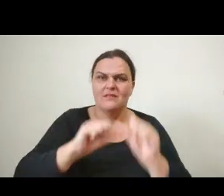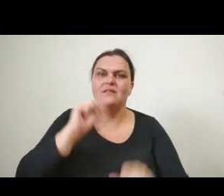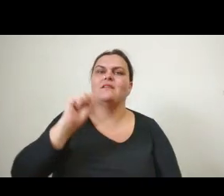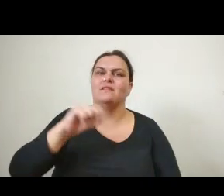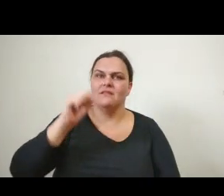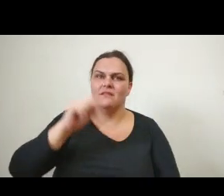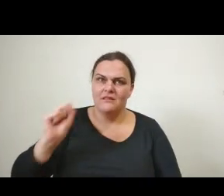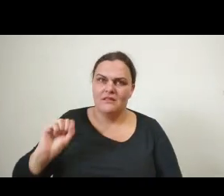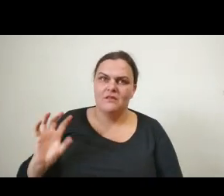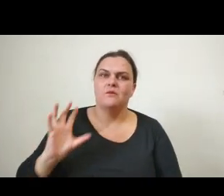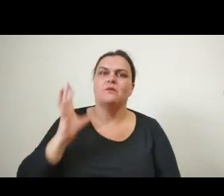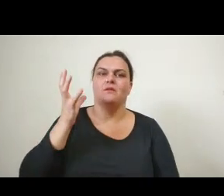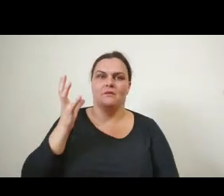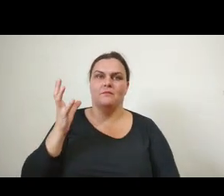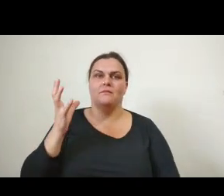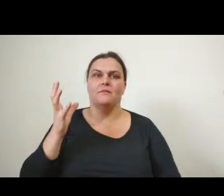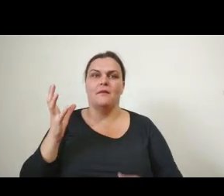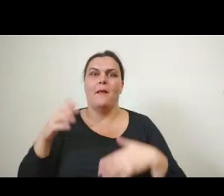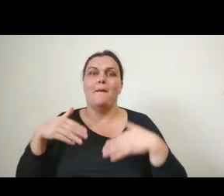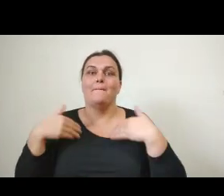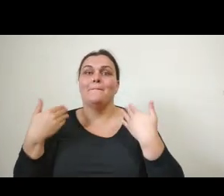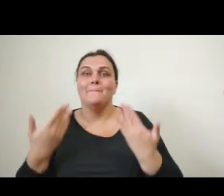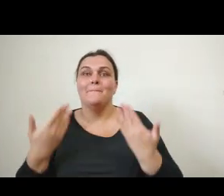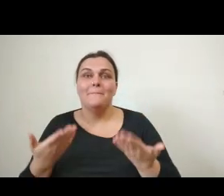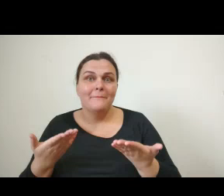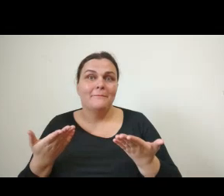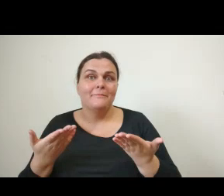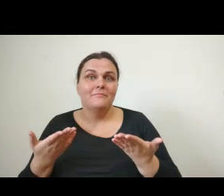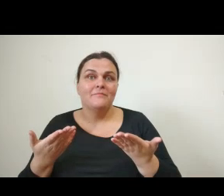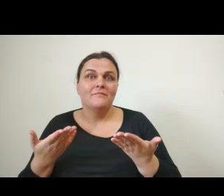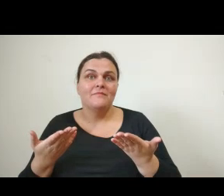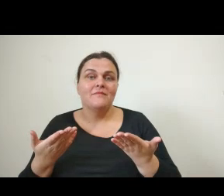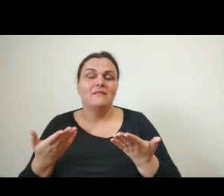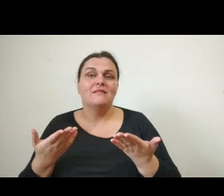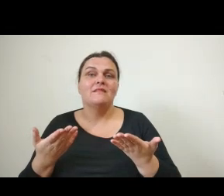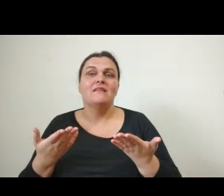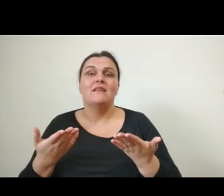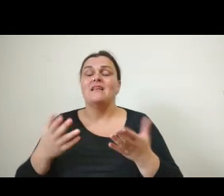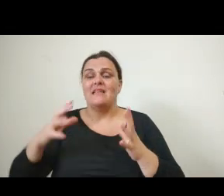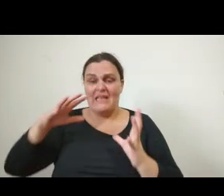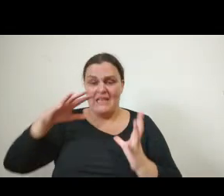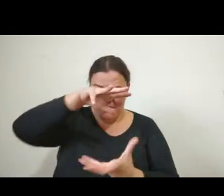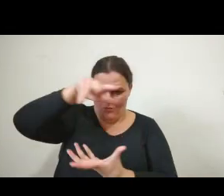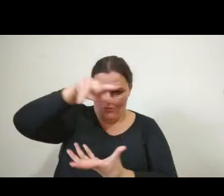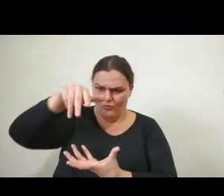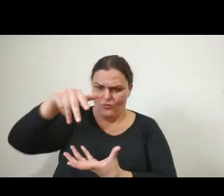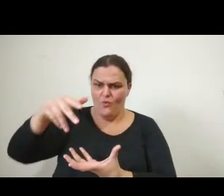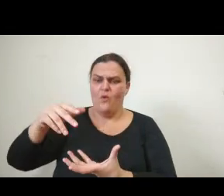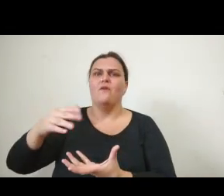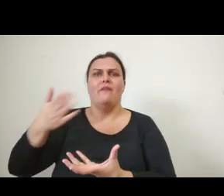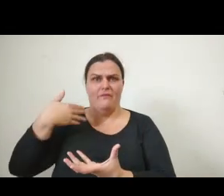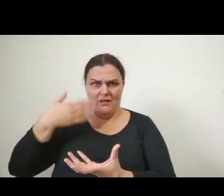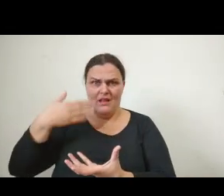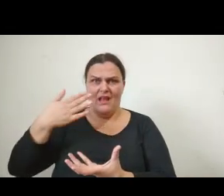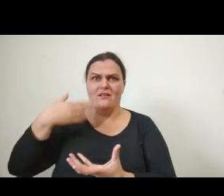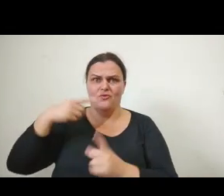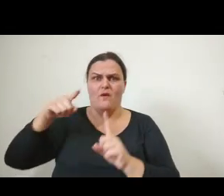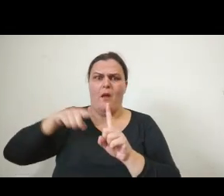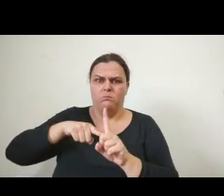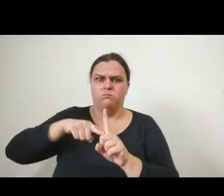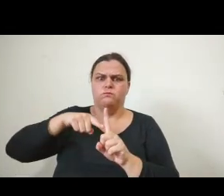é que com o maior calor retido na atmosfera, ocorrerão mudanças no sistema climático como um todo.